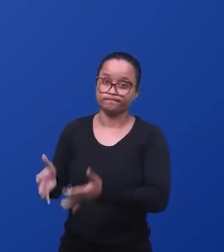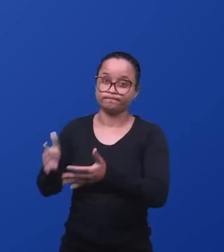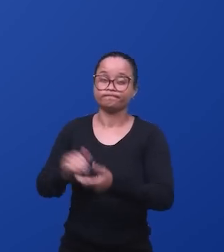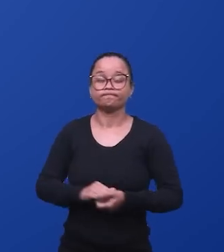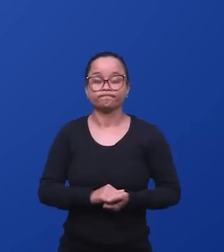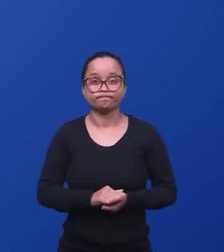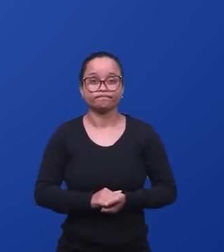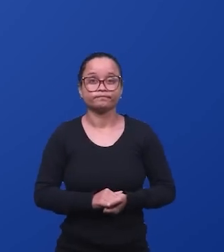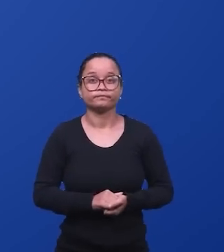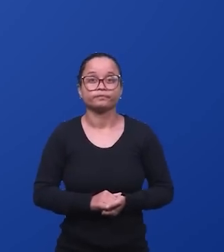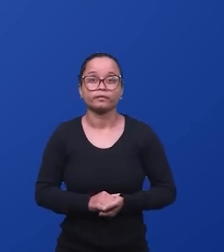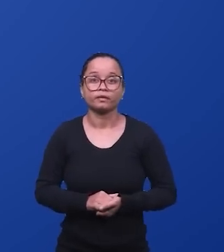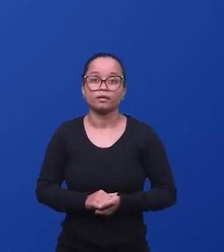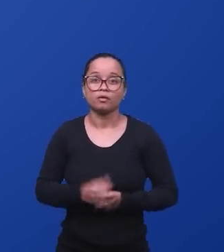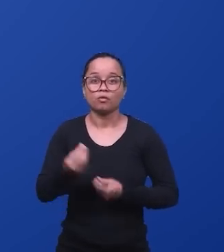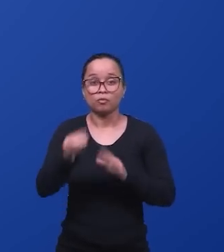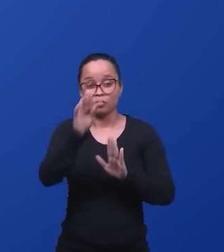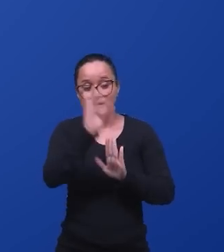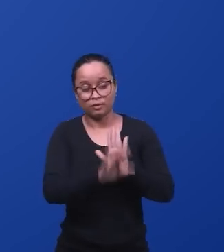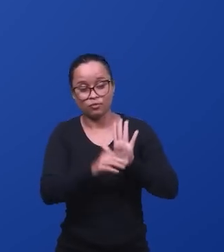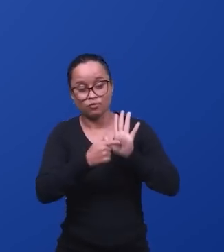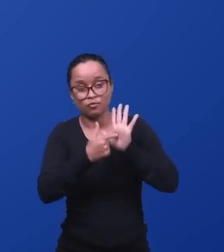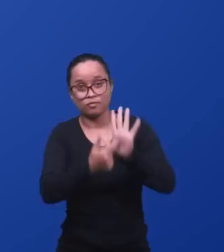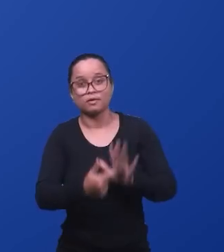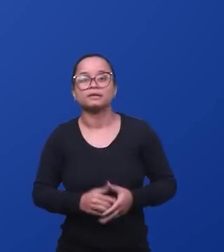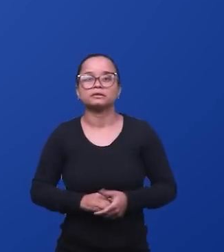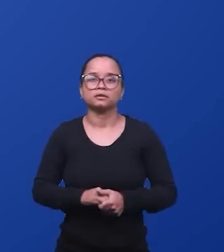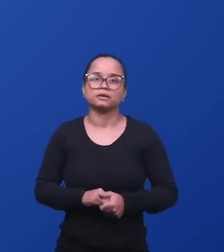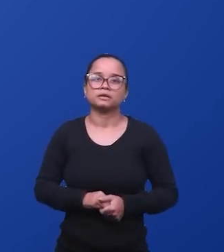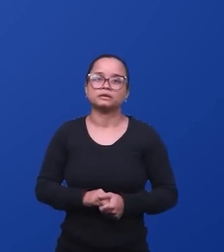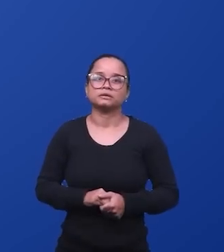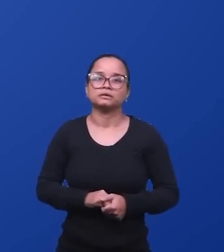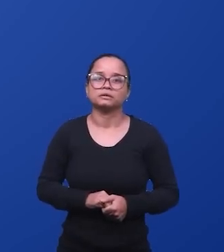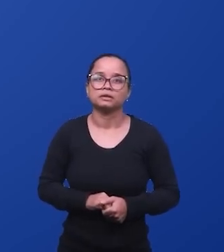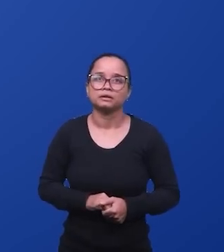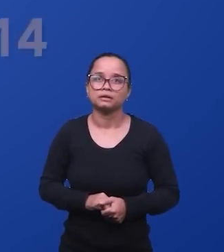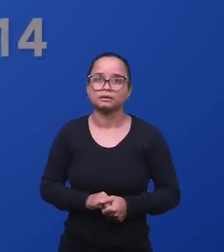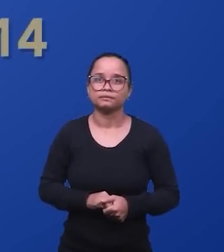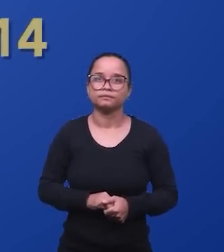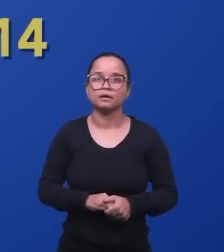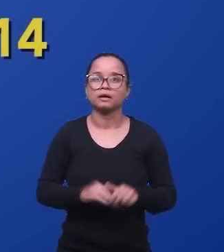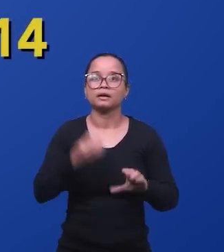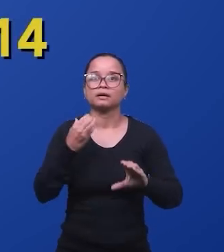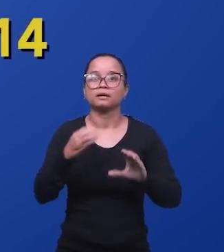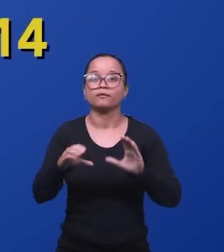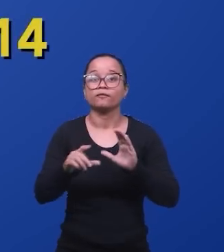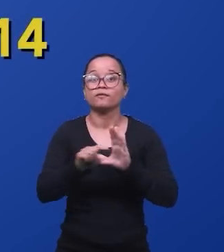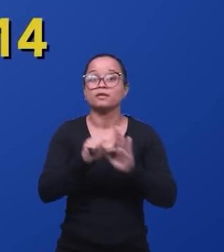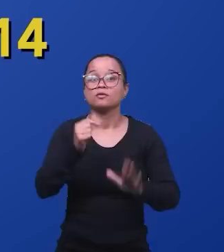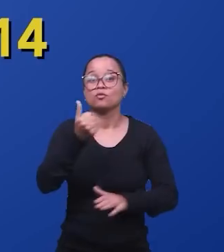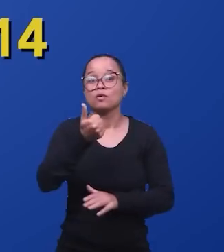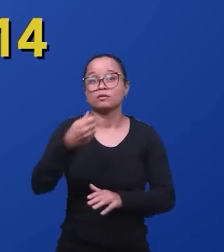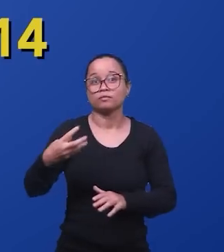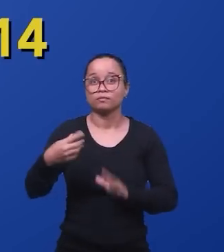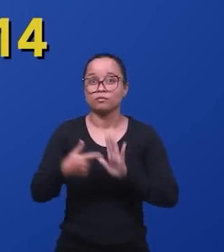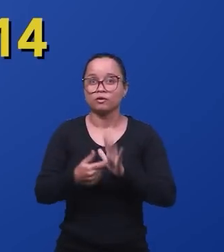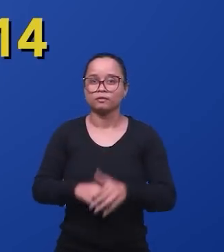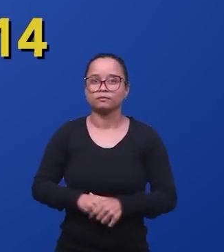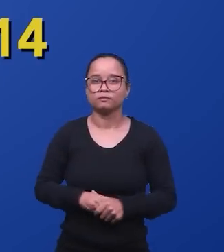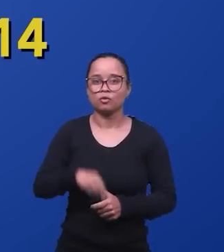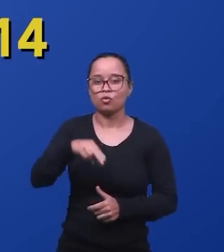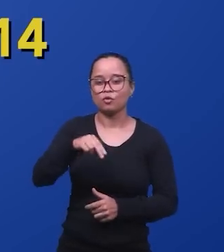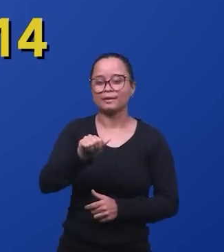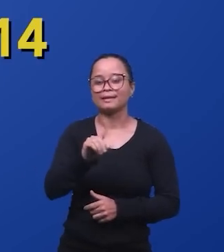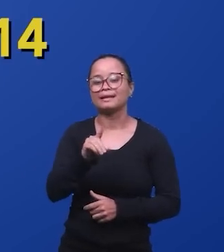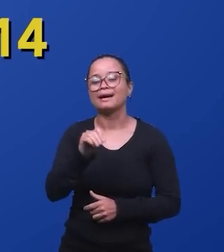fiel. Como diz no texto, capítulo 4, verso 14, que nos diz: o nardo